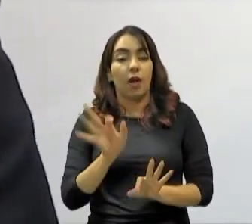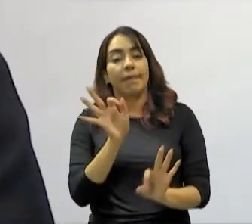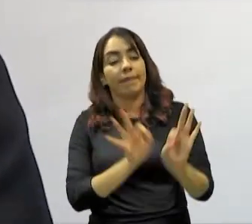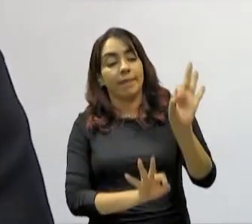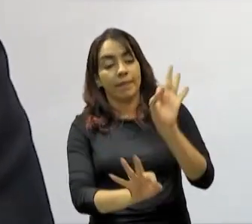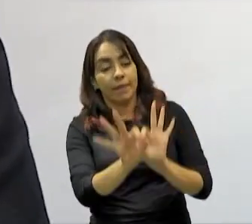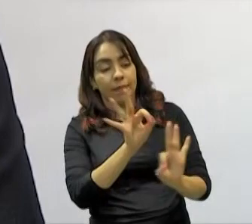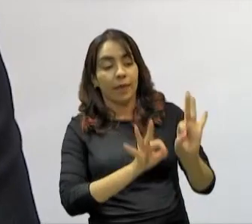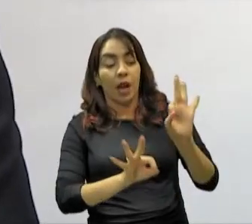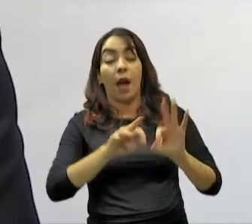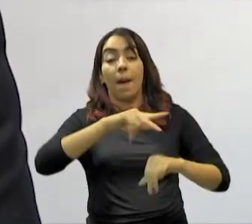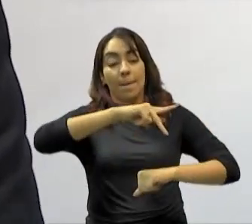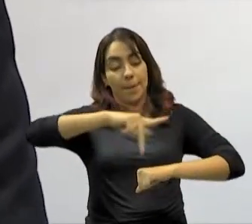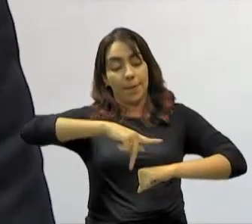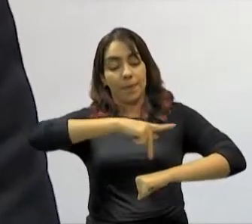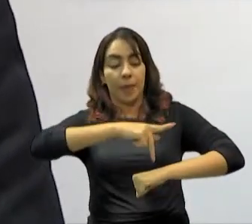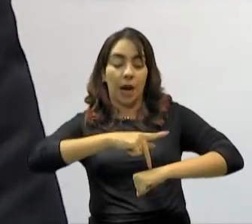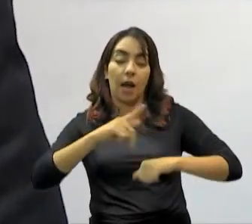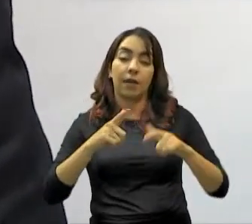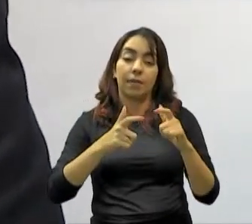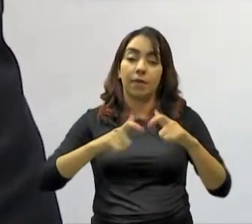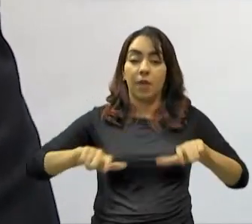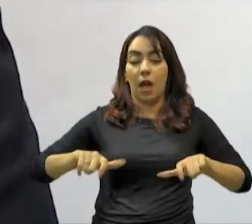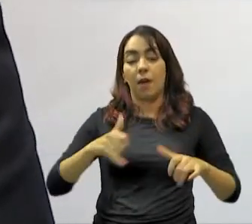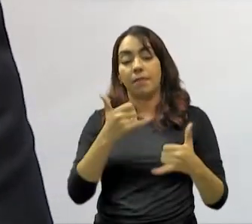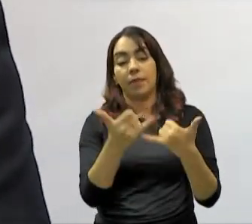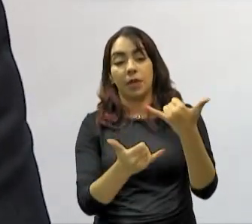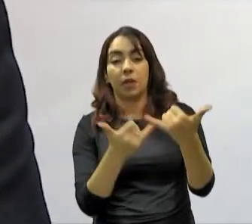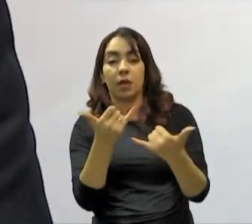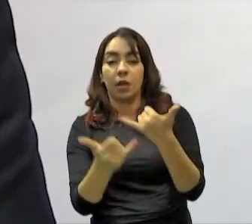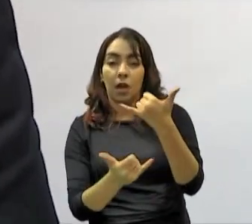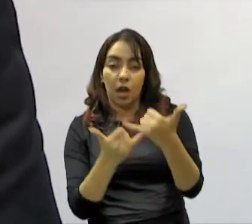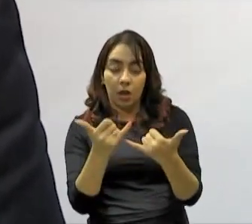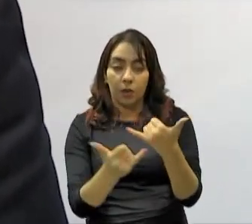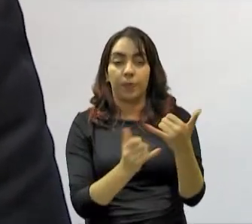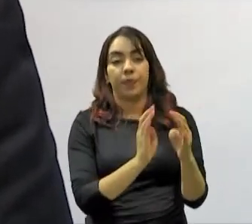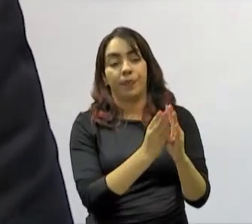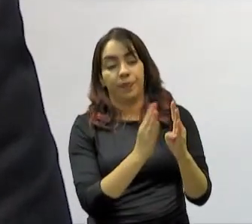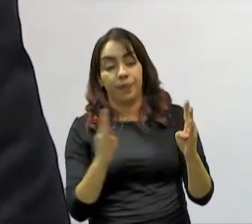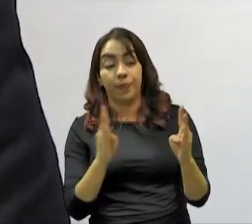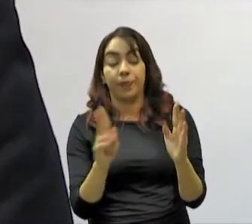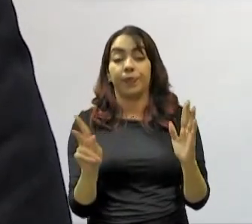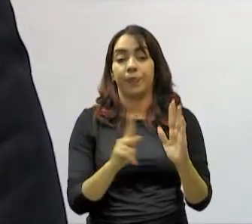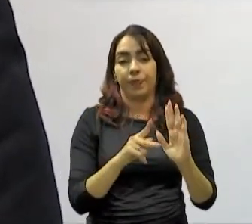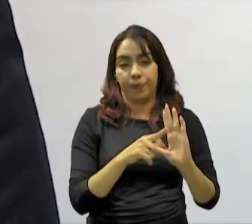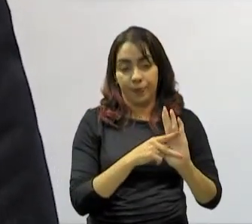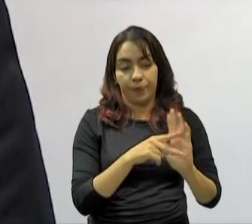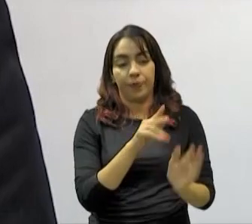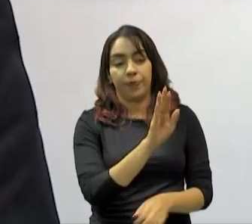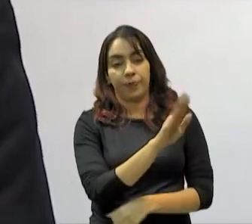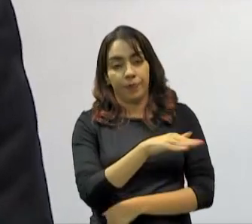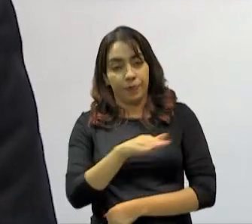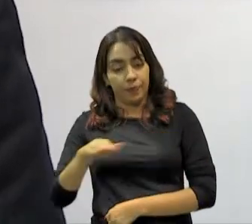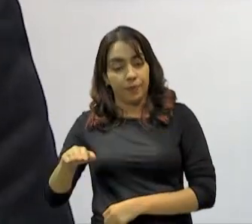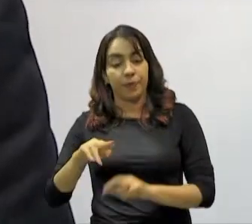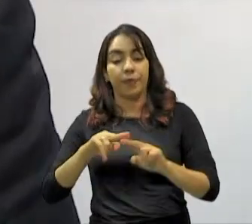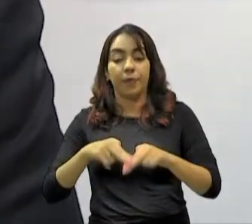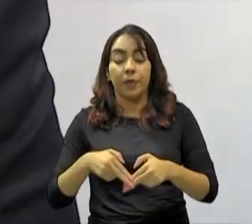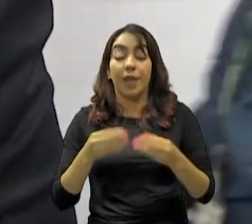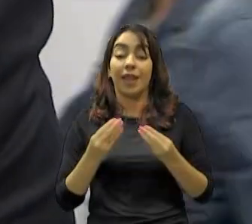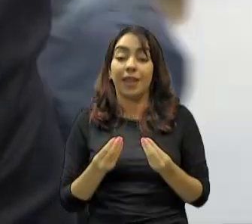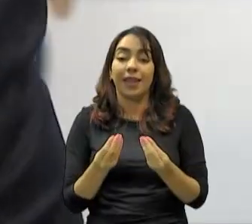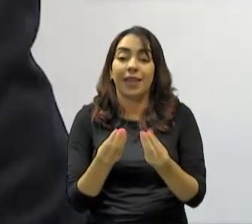as cidades, de brinquedopraças em todas as cidades, de centros de educação infantil modelos em toda a cidade, está permitindo com